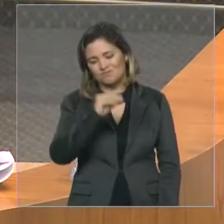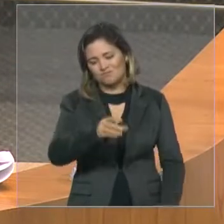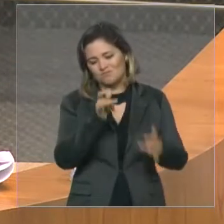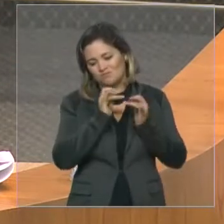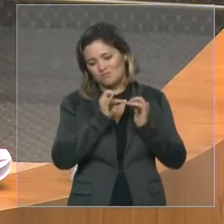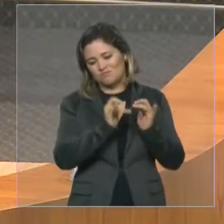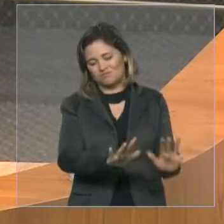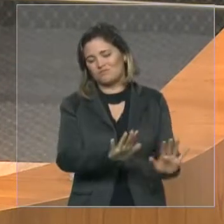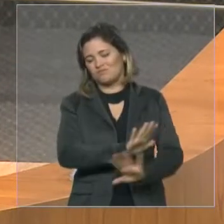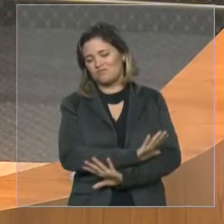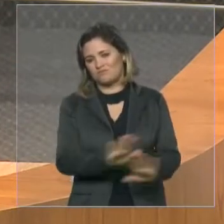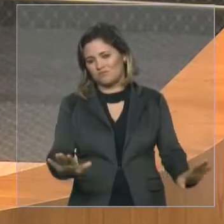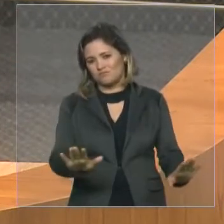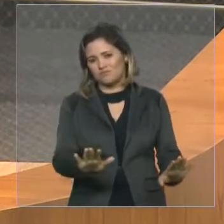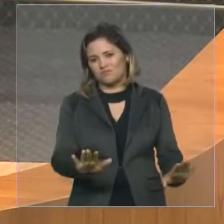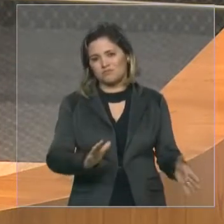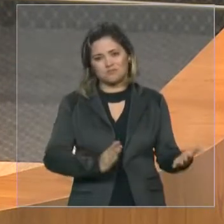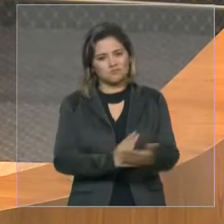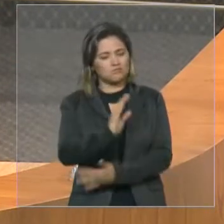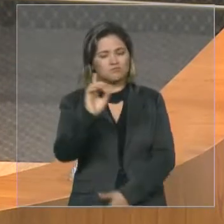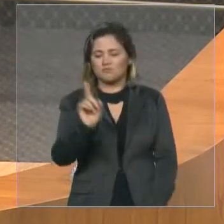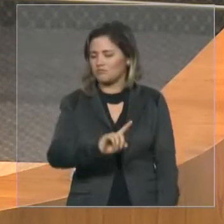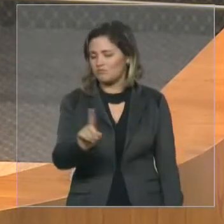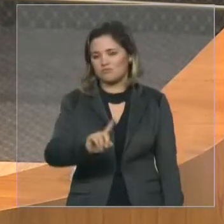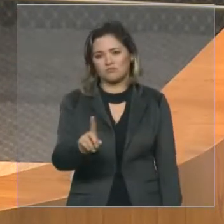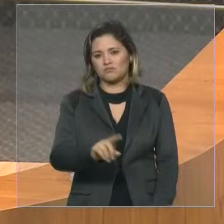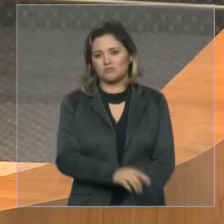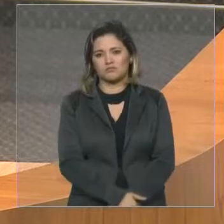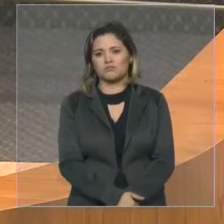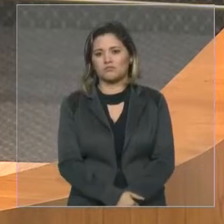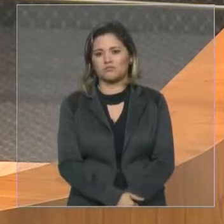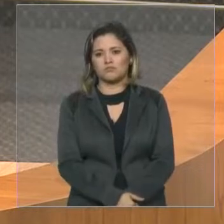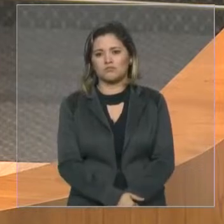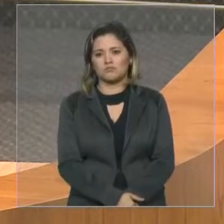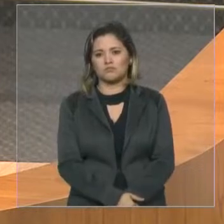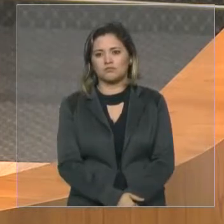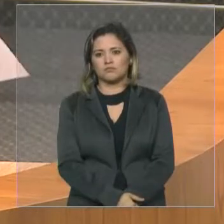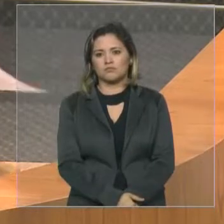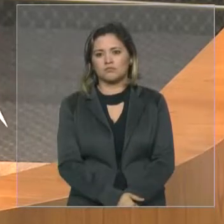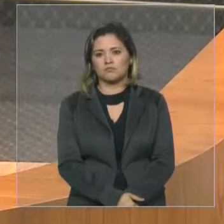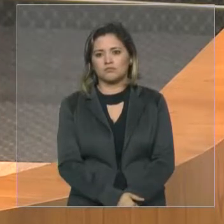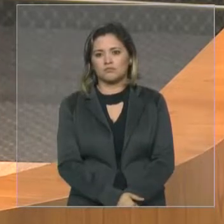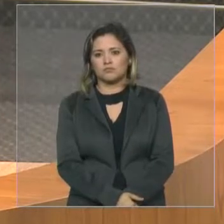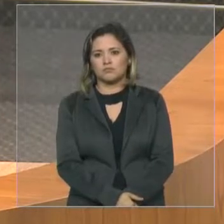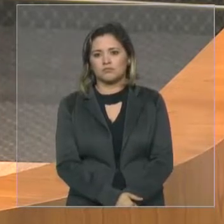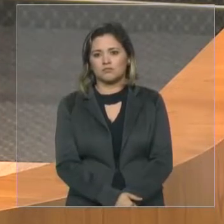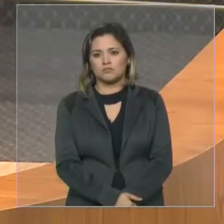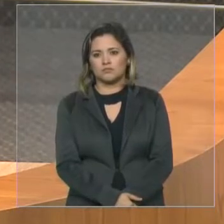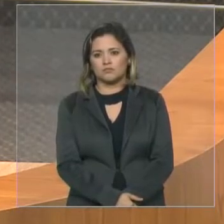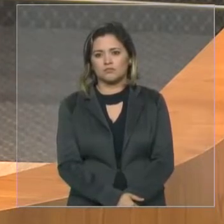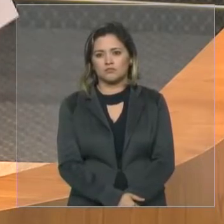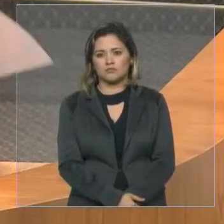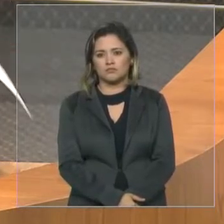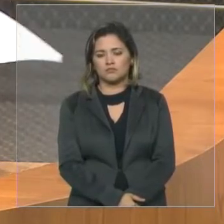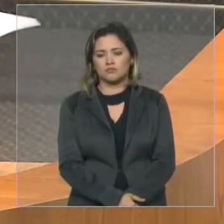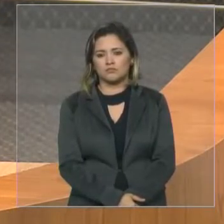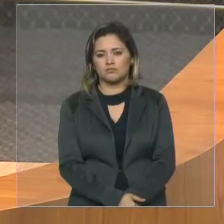certo é que não passou. Então, veja bem, o governo